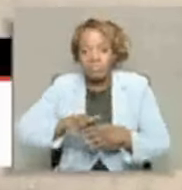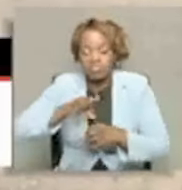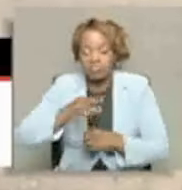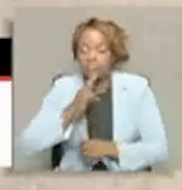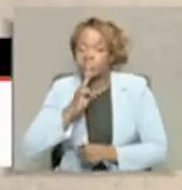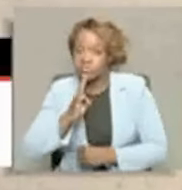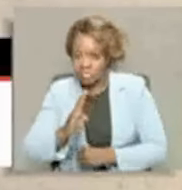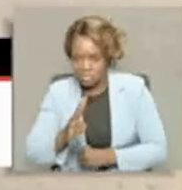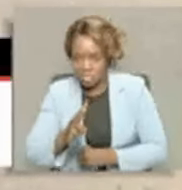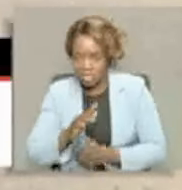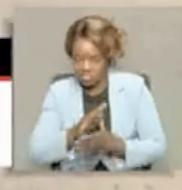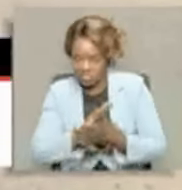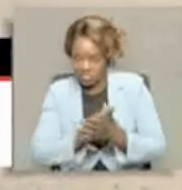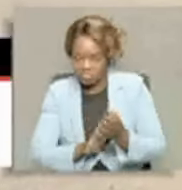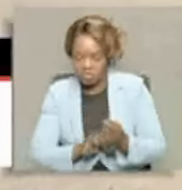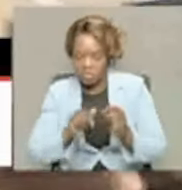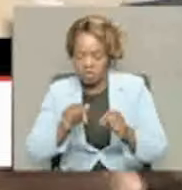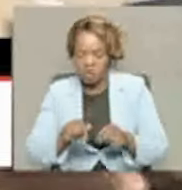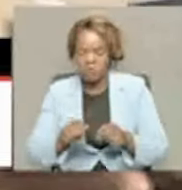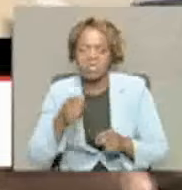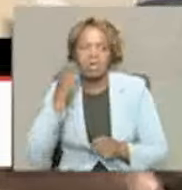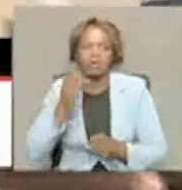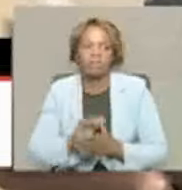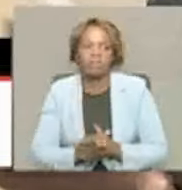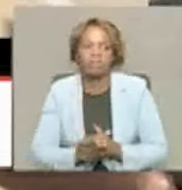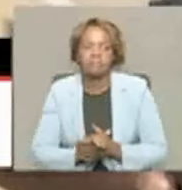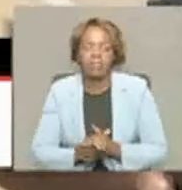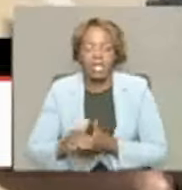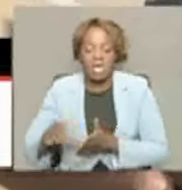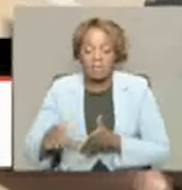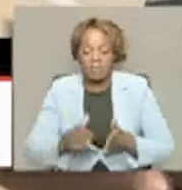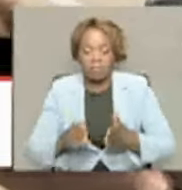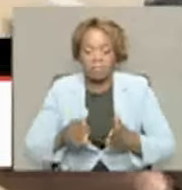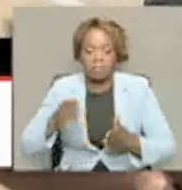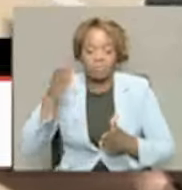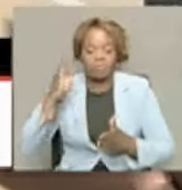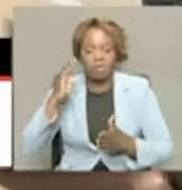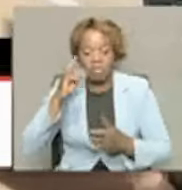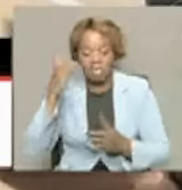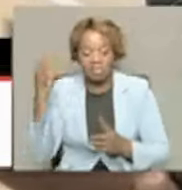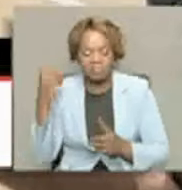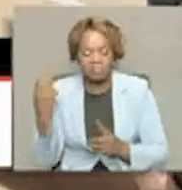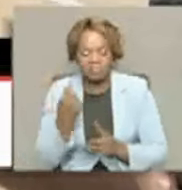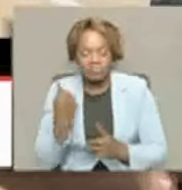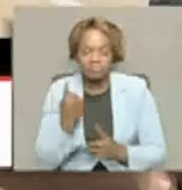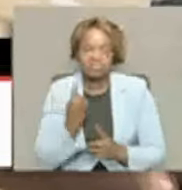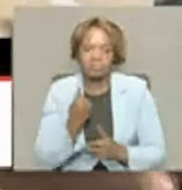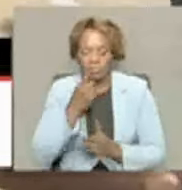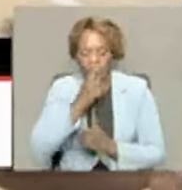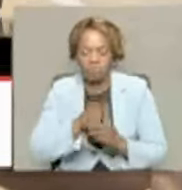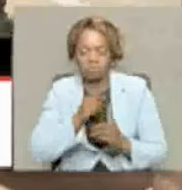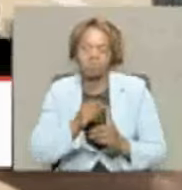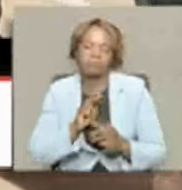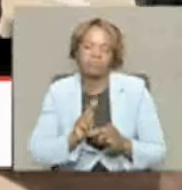leal, fiel para com esta pátria. Pela trajetória, pela sua história, é caso único e muita gente que me ouve sabe do que eu estou a